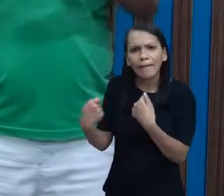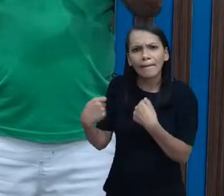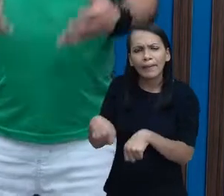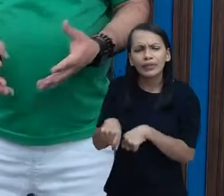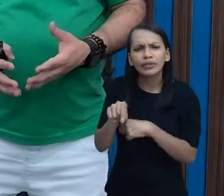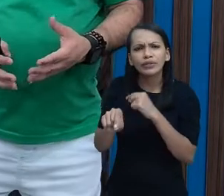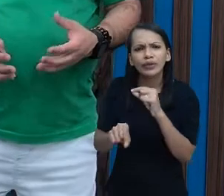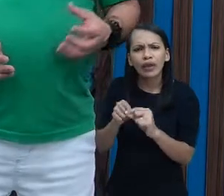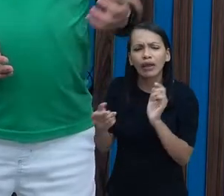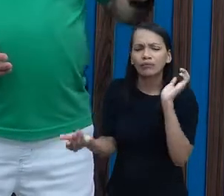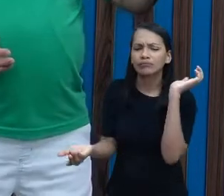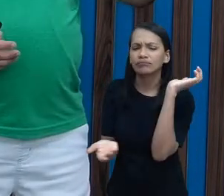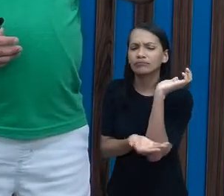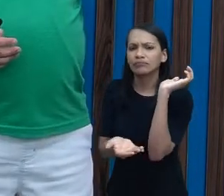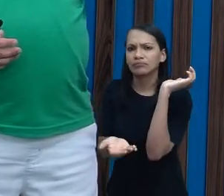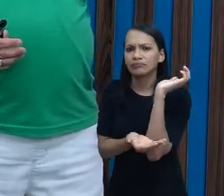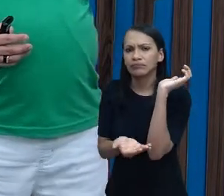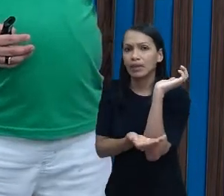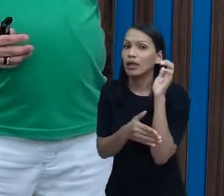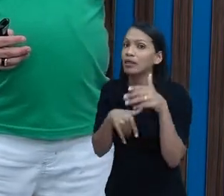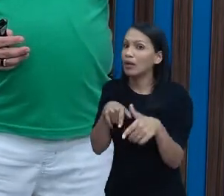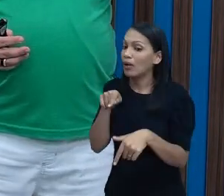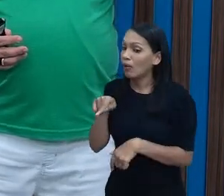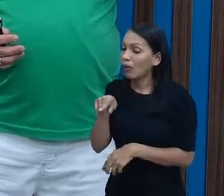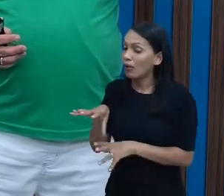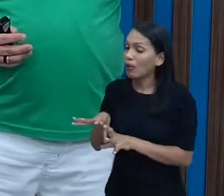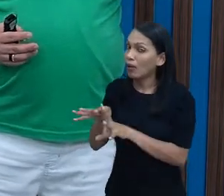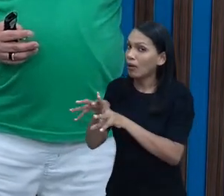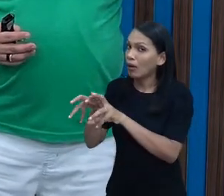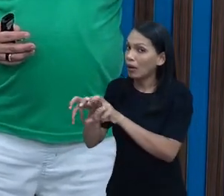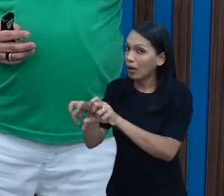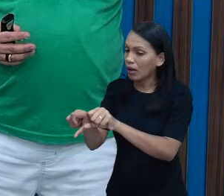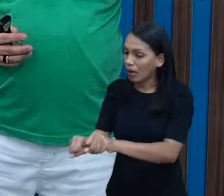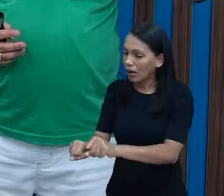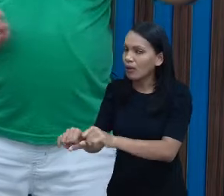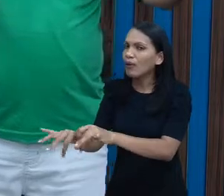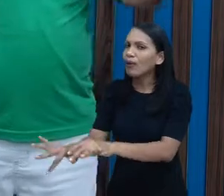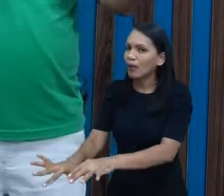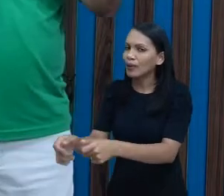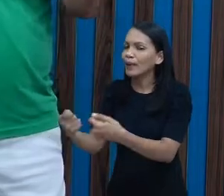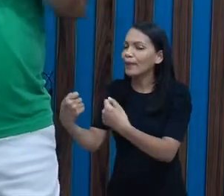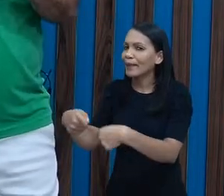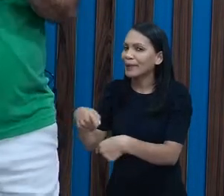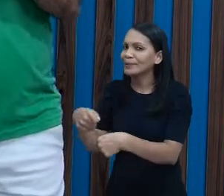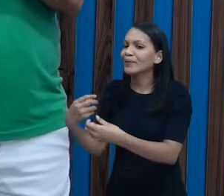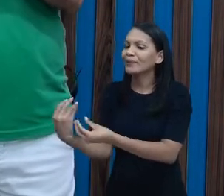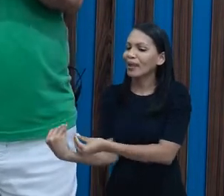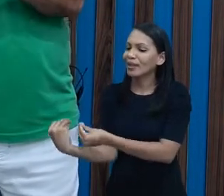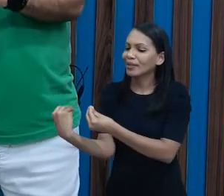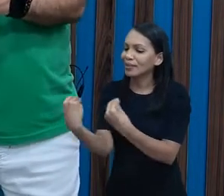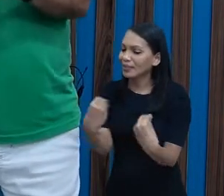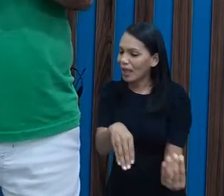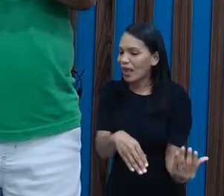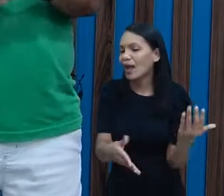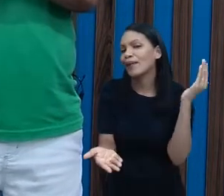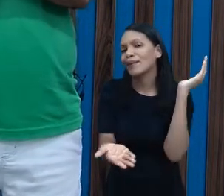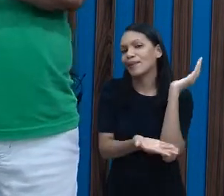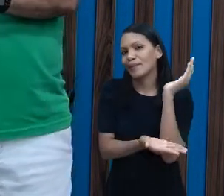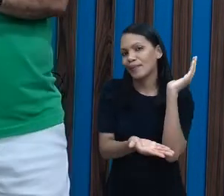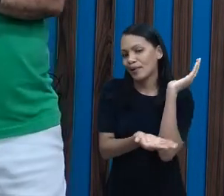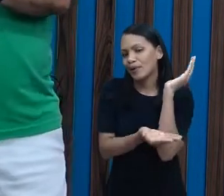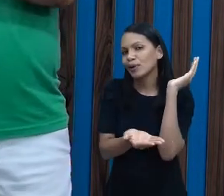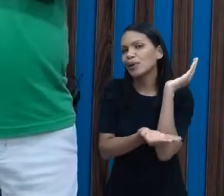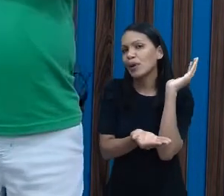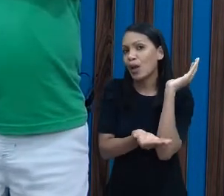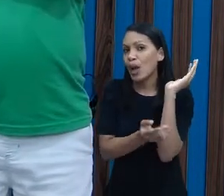quê? De madeira. Então, a colônia tinha a obrigação de fornecer a madeira, que era a matéria-prima para a produção da mesa e das